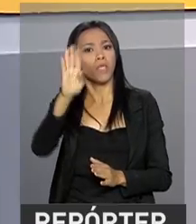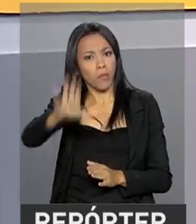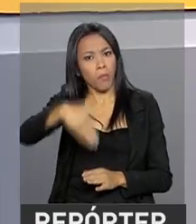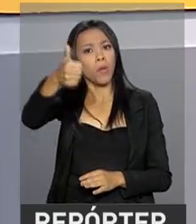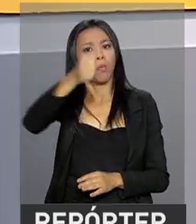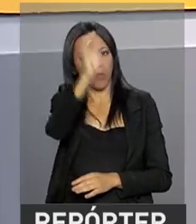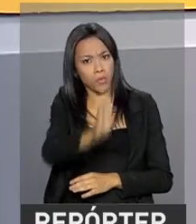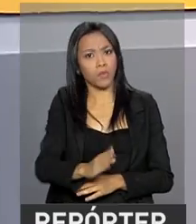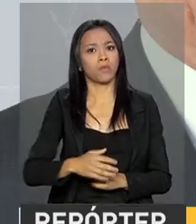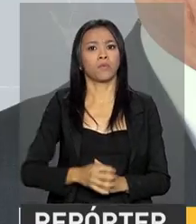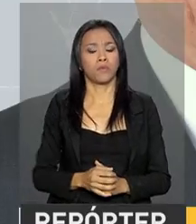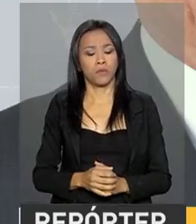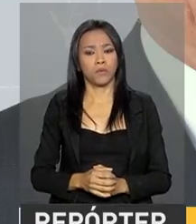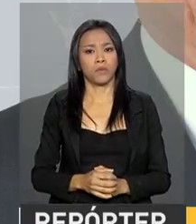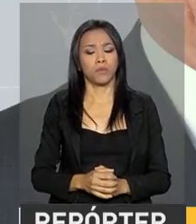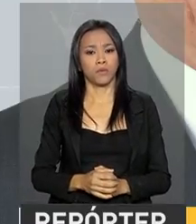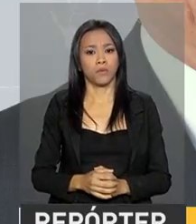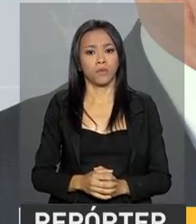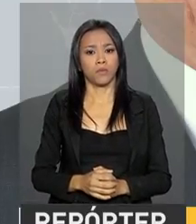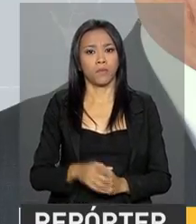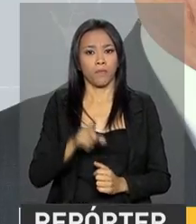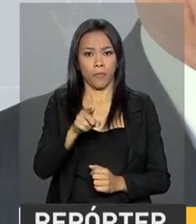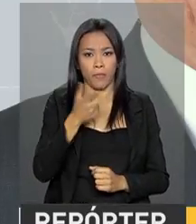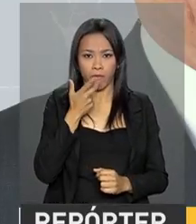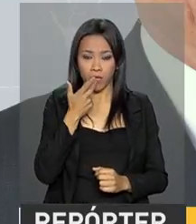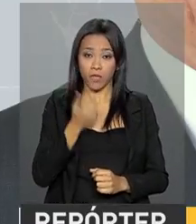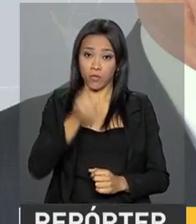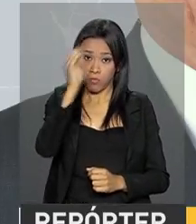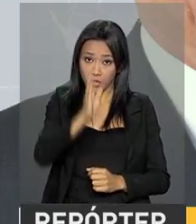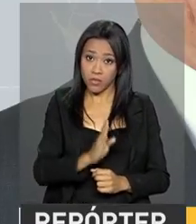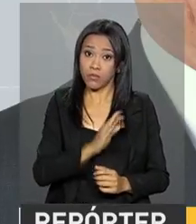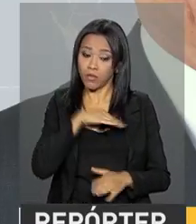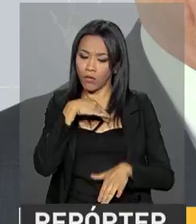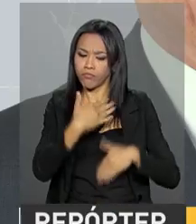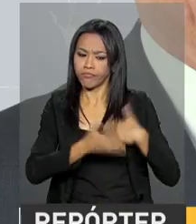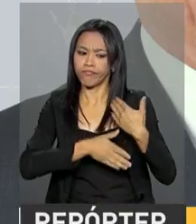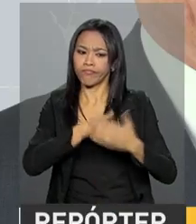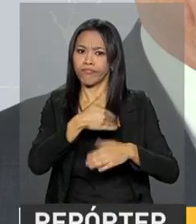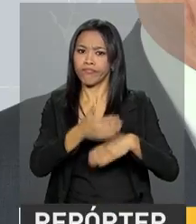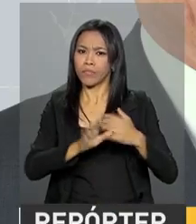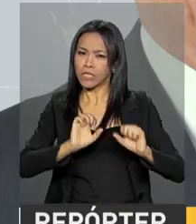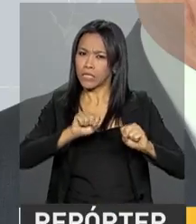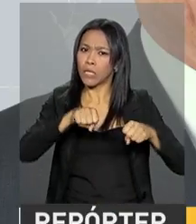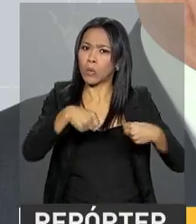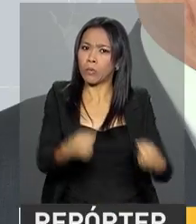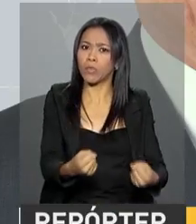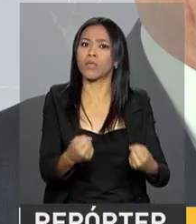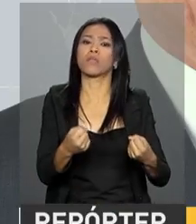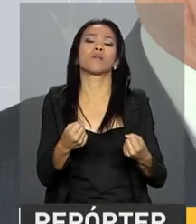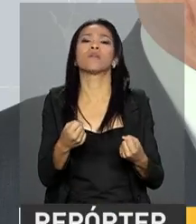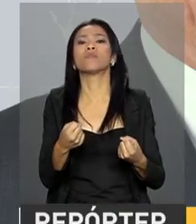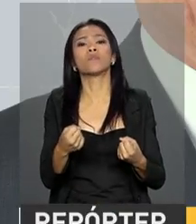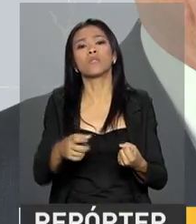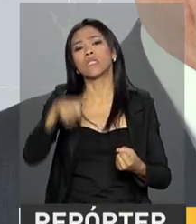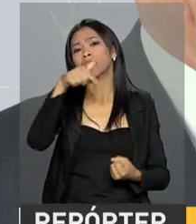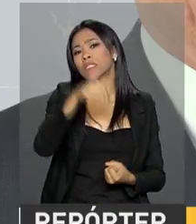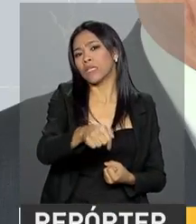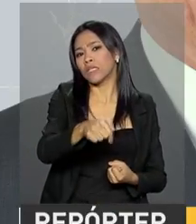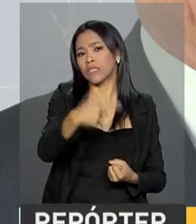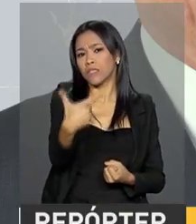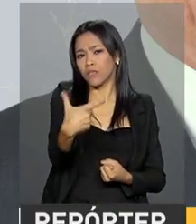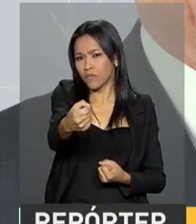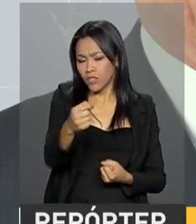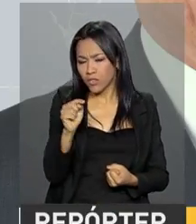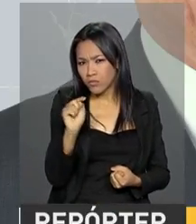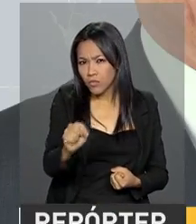melhorando. O Brasil está crescendo, está se recuperando, ou seja, os 720 mil empregos